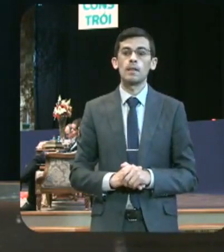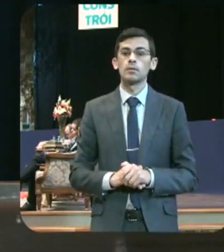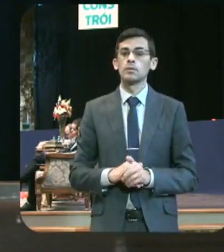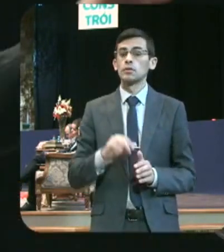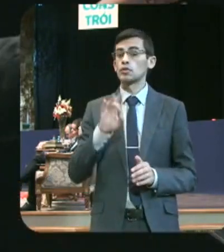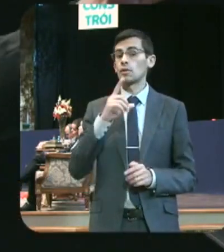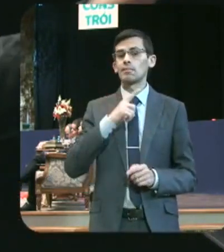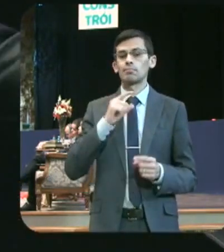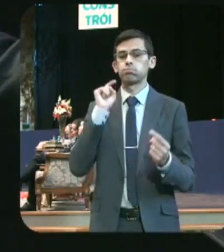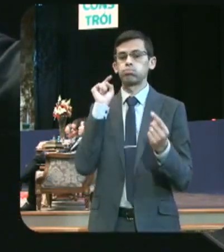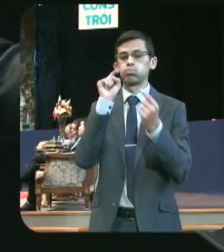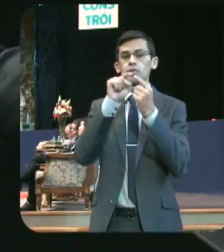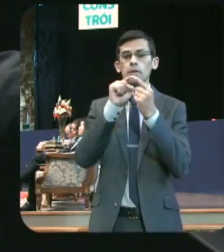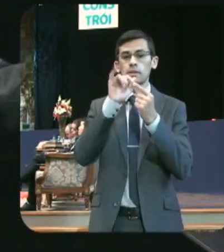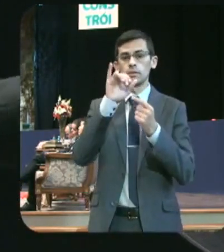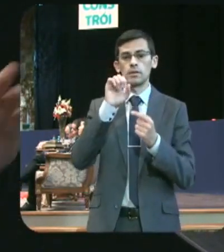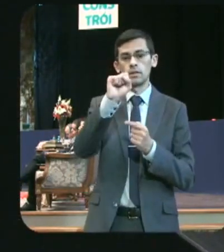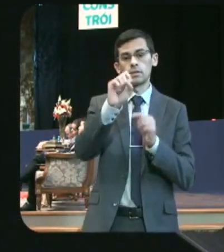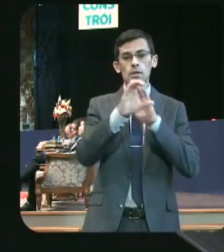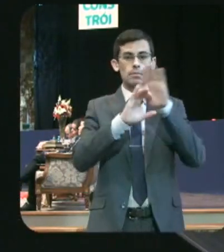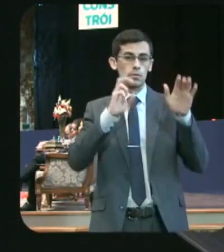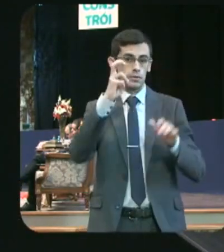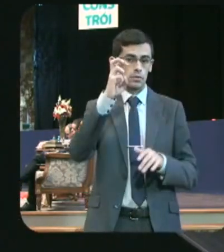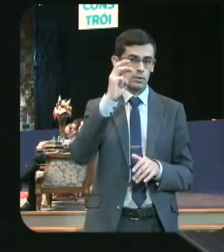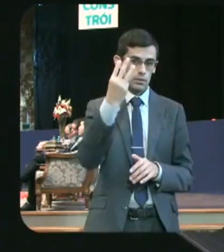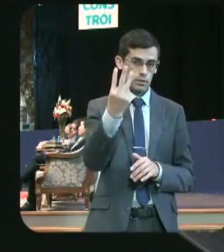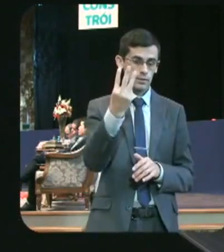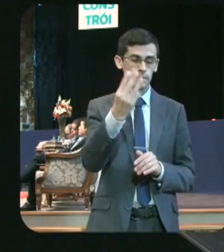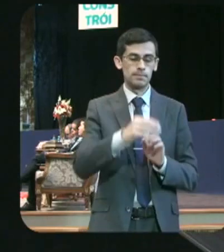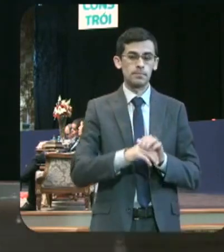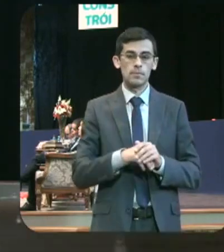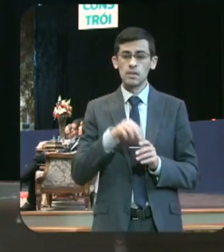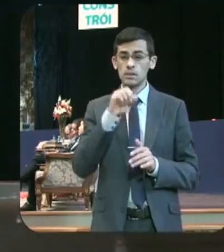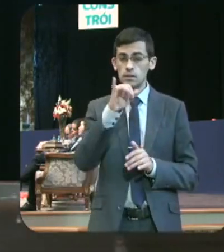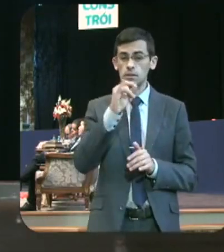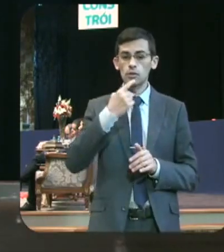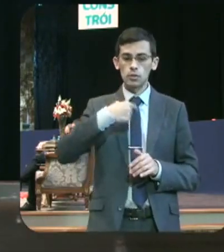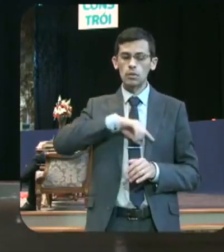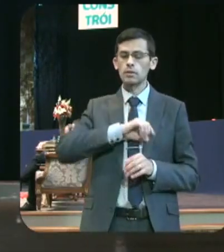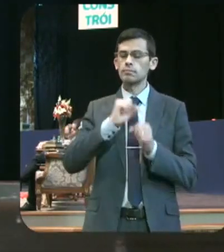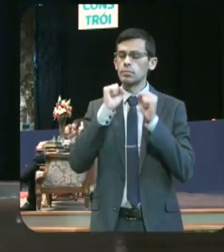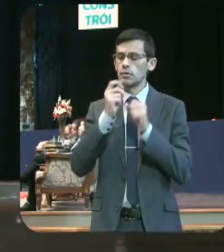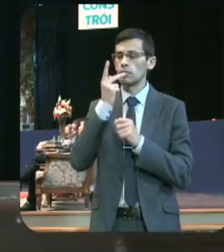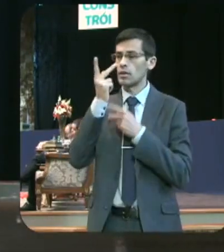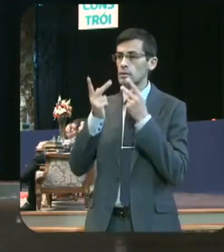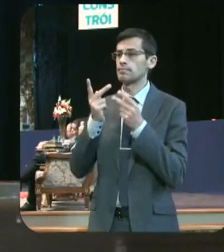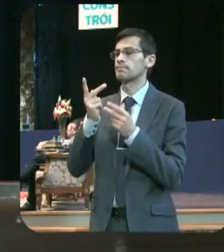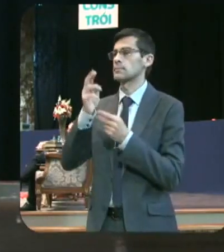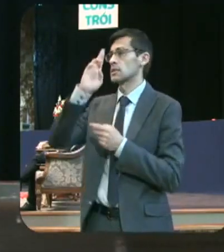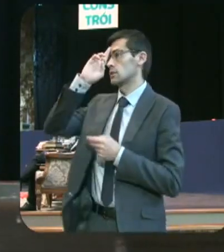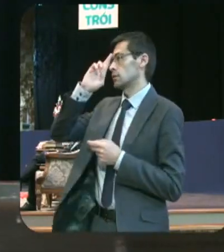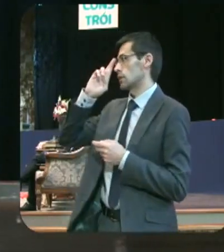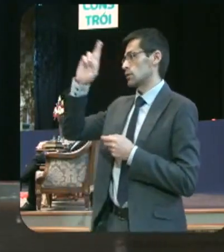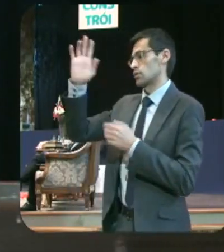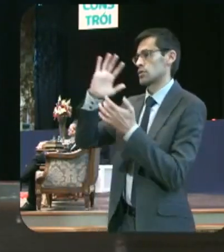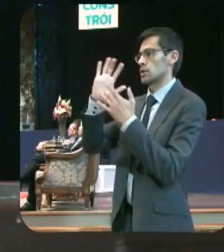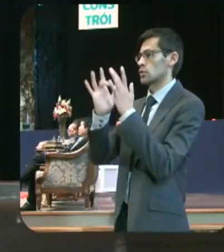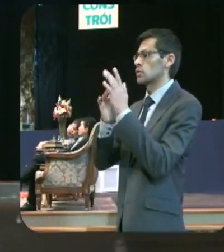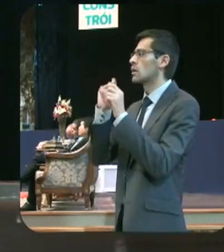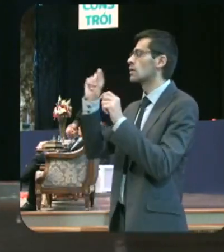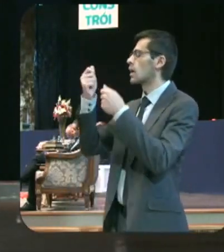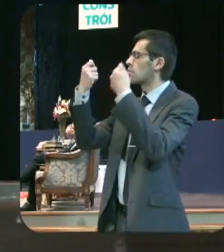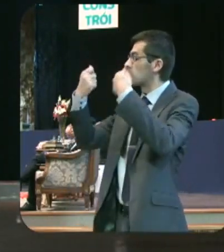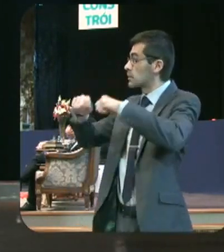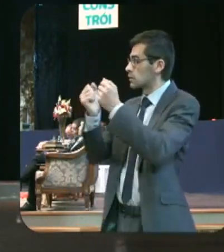Só tem sentido Isaías 53, se a gente puder dizer: Senhor Jesus, quem precisa